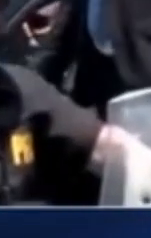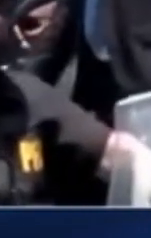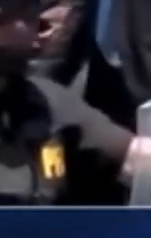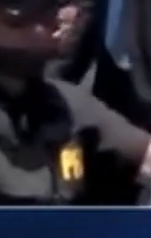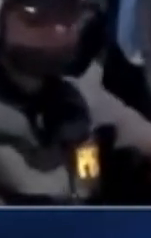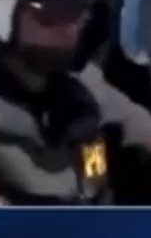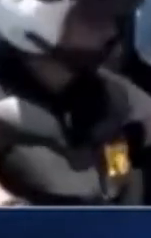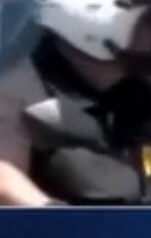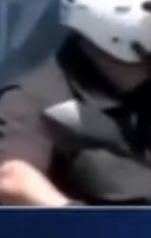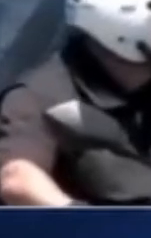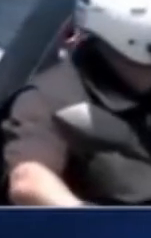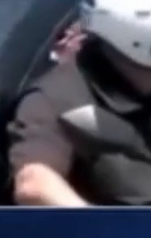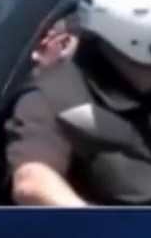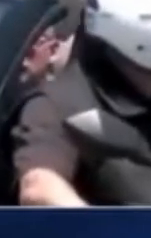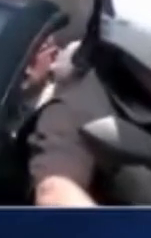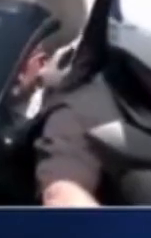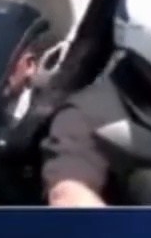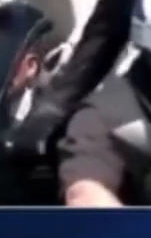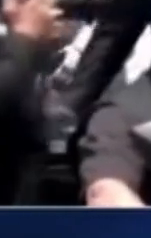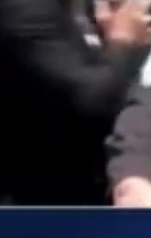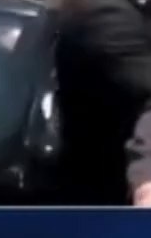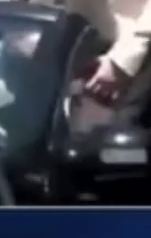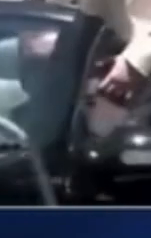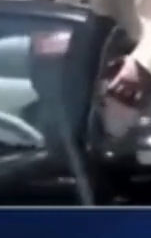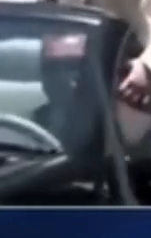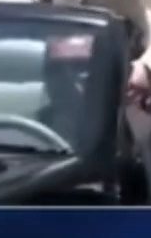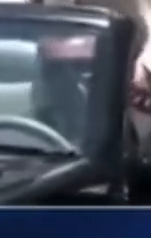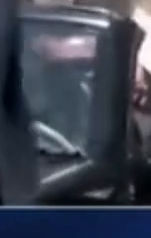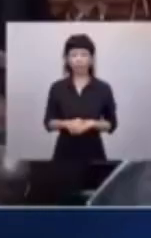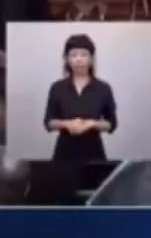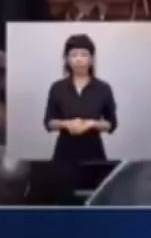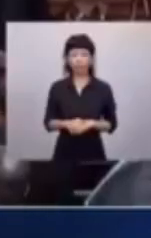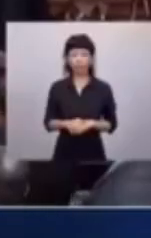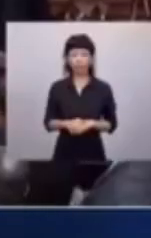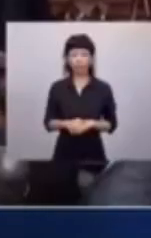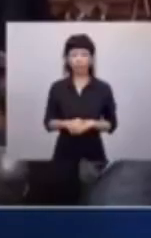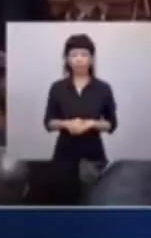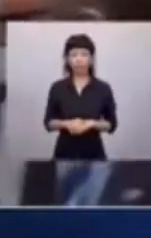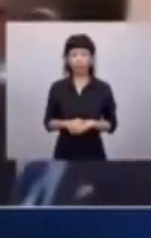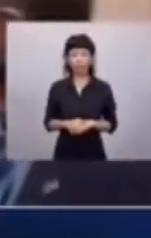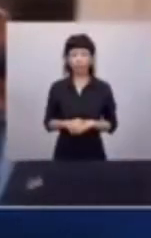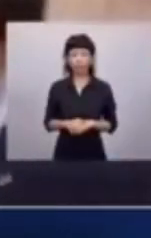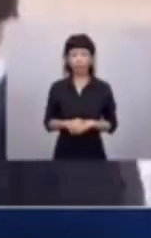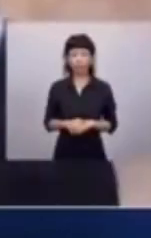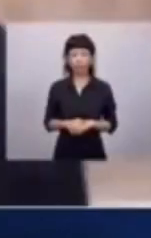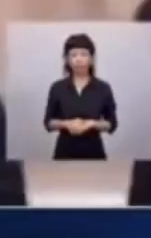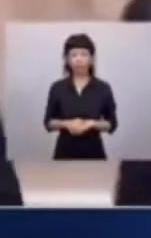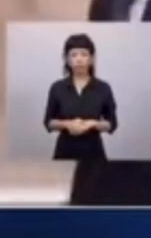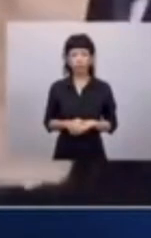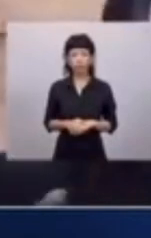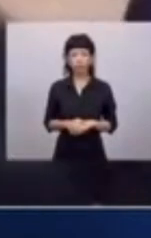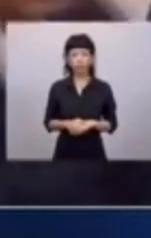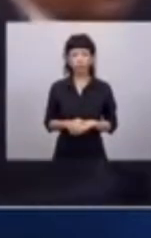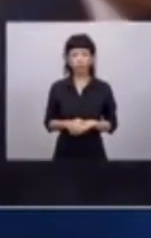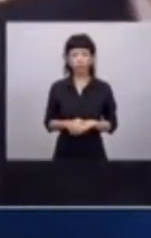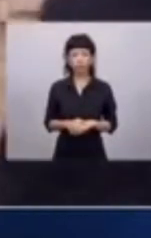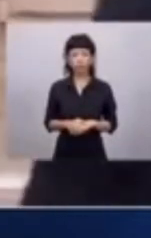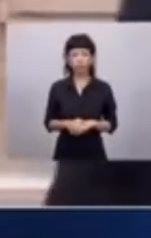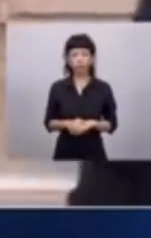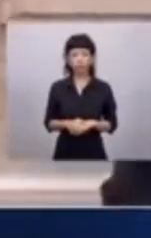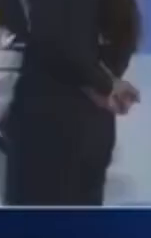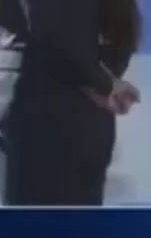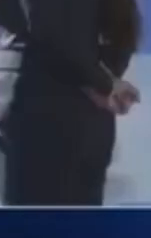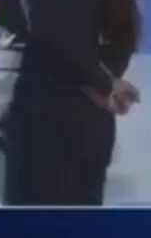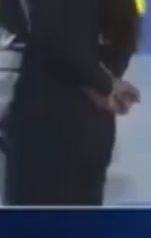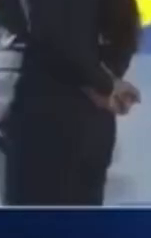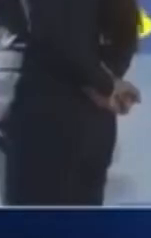talvez uma uma possível flexibilização disso de alguma maneira né Talvez o governo não vá realmente colocar em prática todas essas